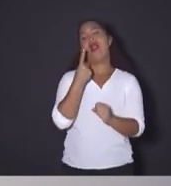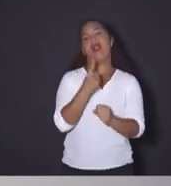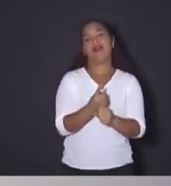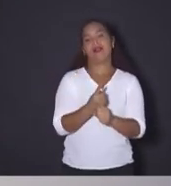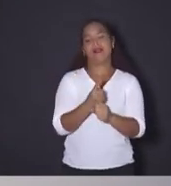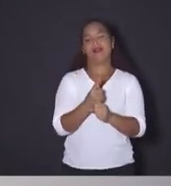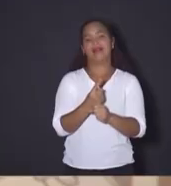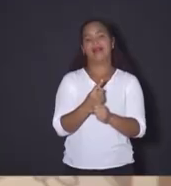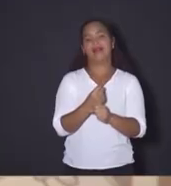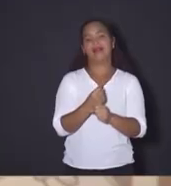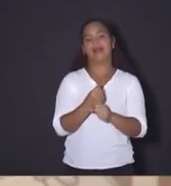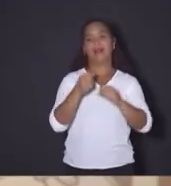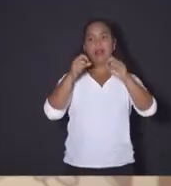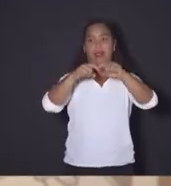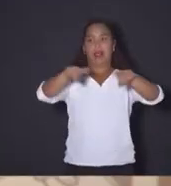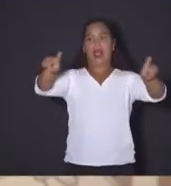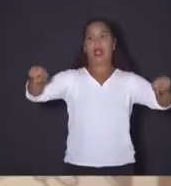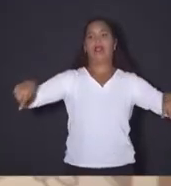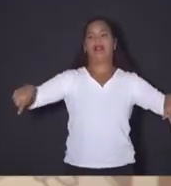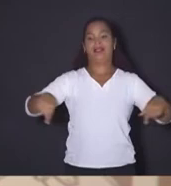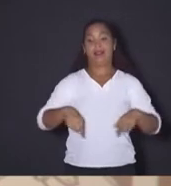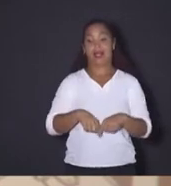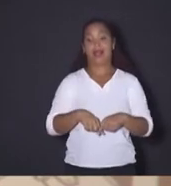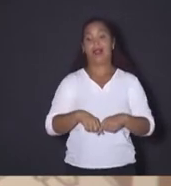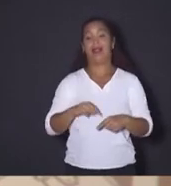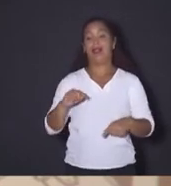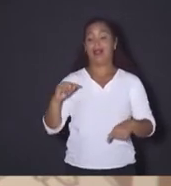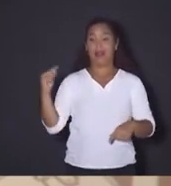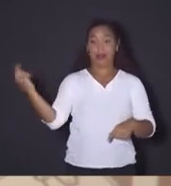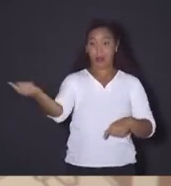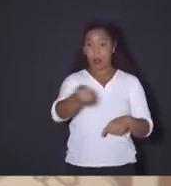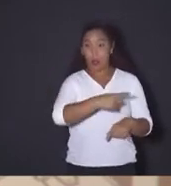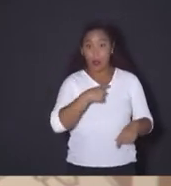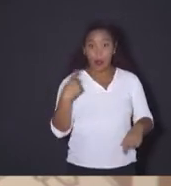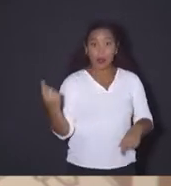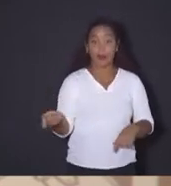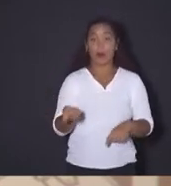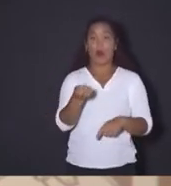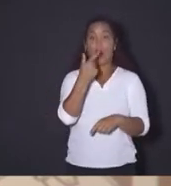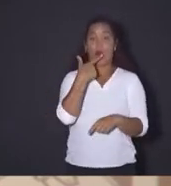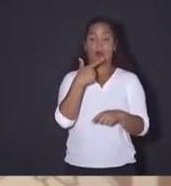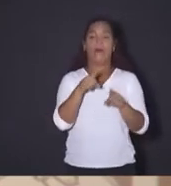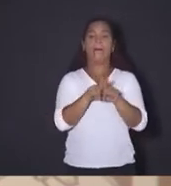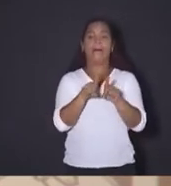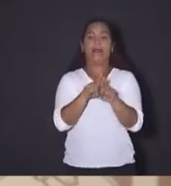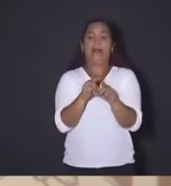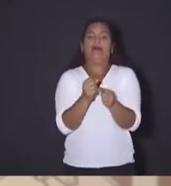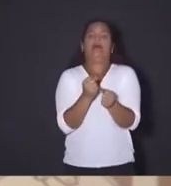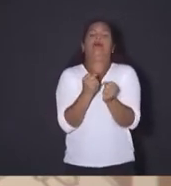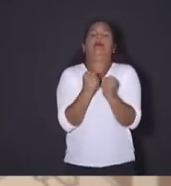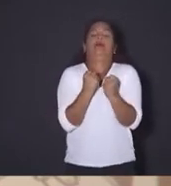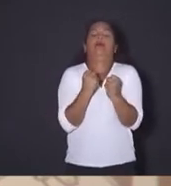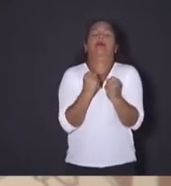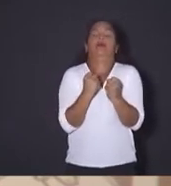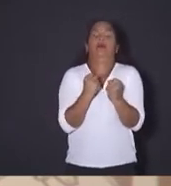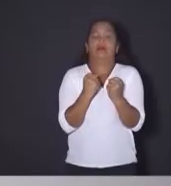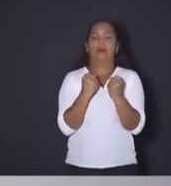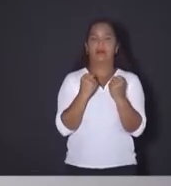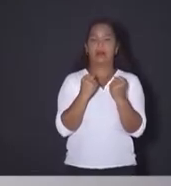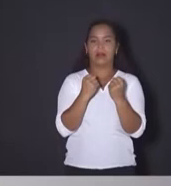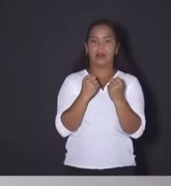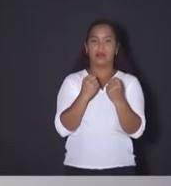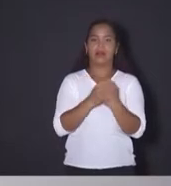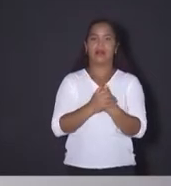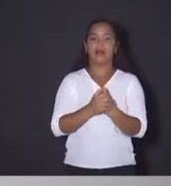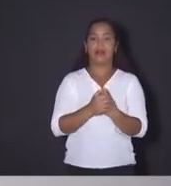aula em que tá todo mundo comprimido não só pelo uso do medicamento mas pela dinâmica de funcionamento da universidade